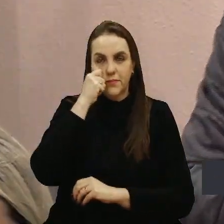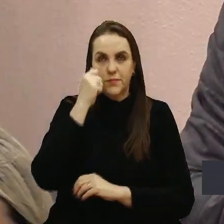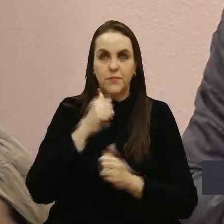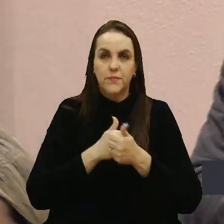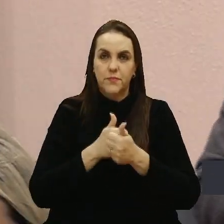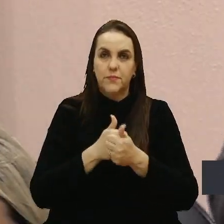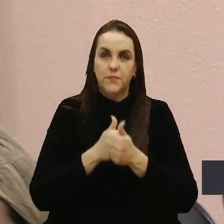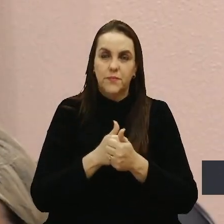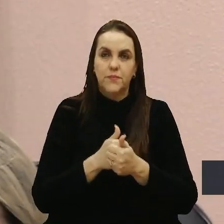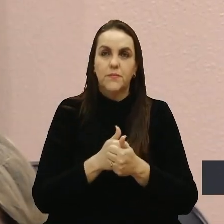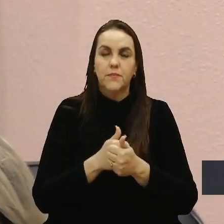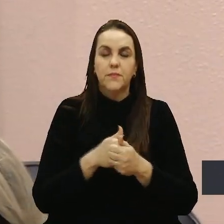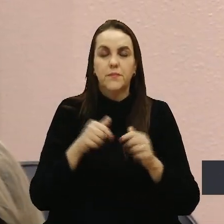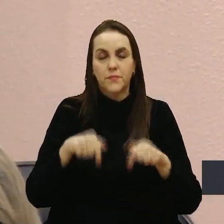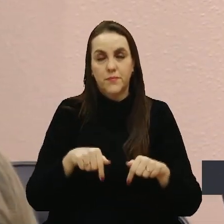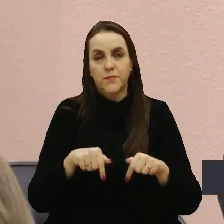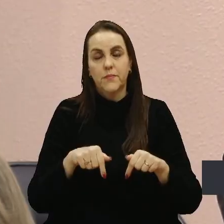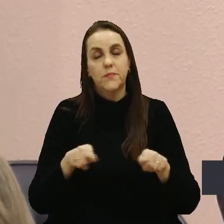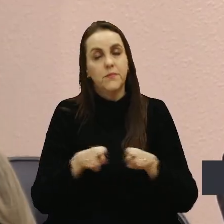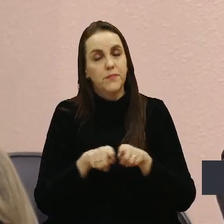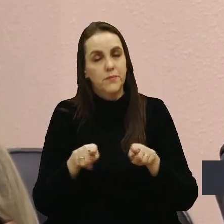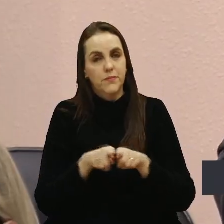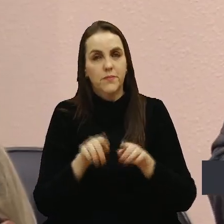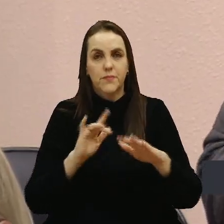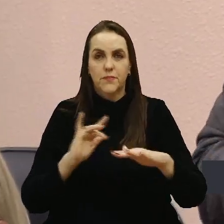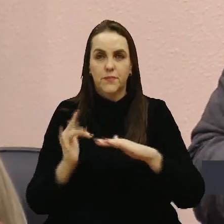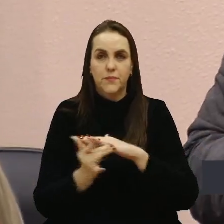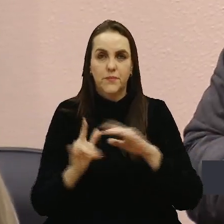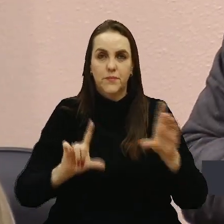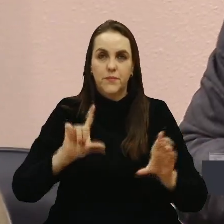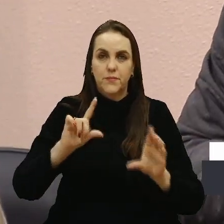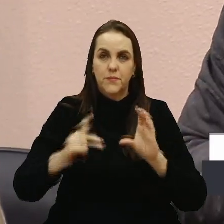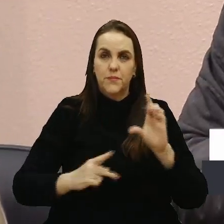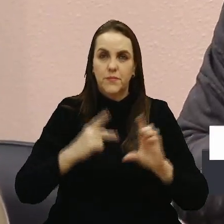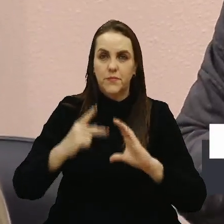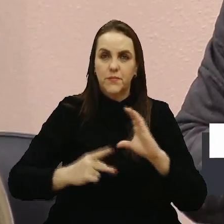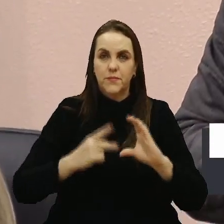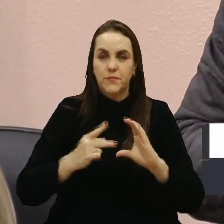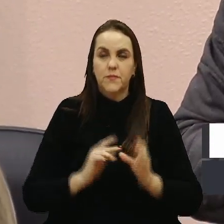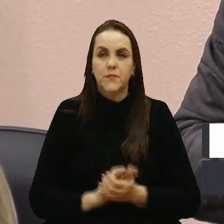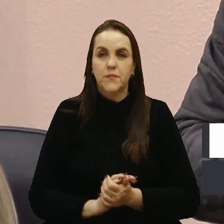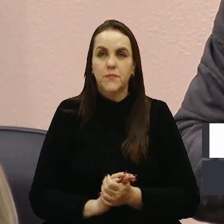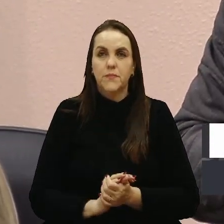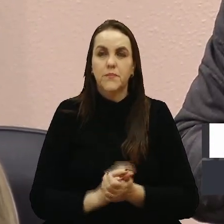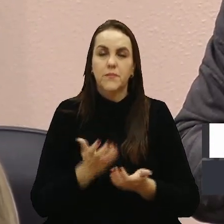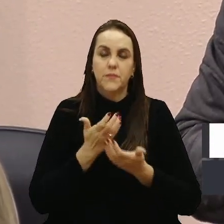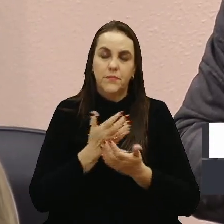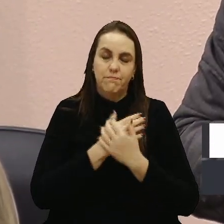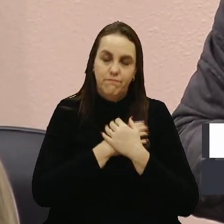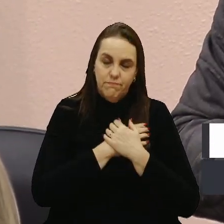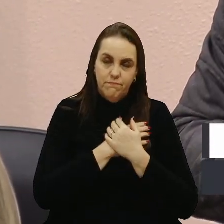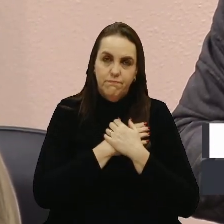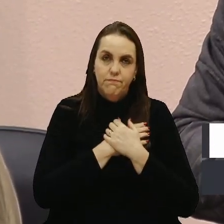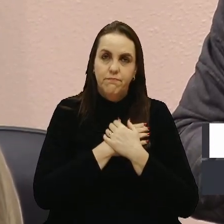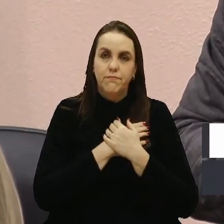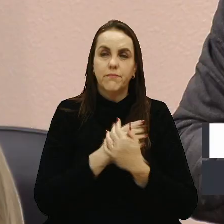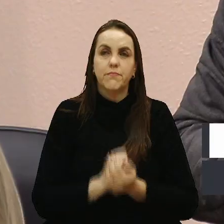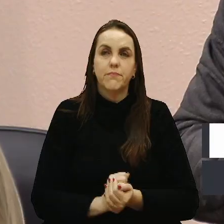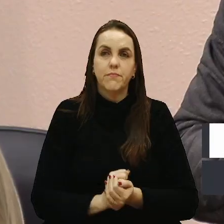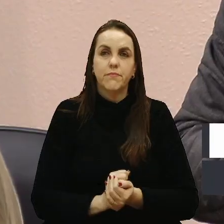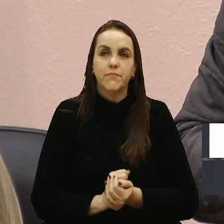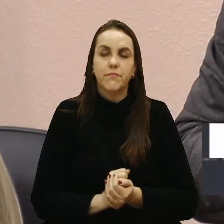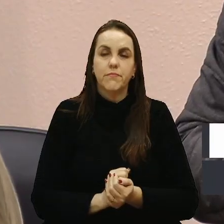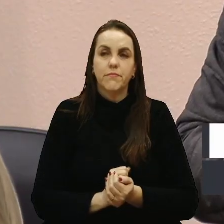acompanham presencialmente nas redes sociais e pela TV Câmara. Gostaria de fazer um voto de pesar, presidente,